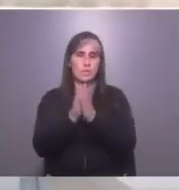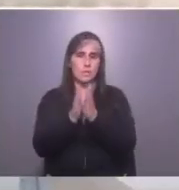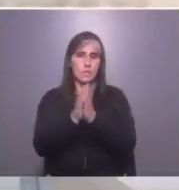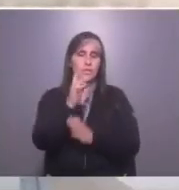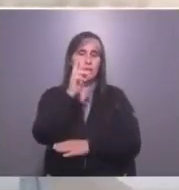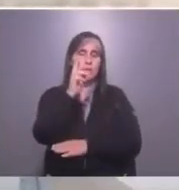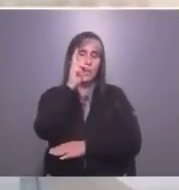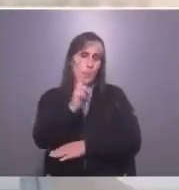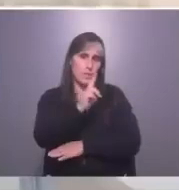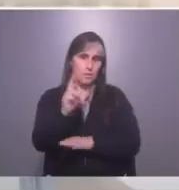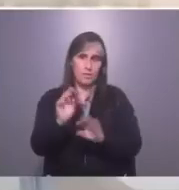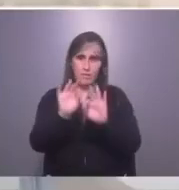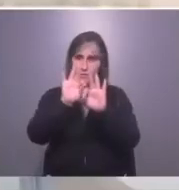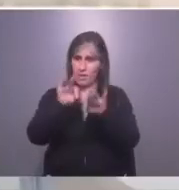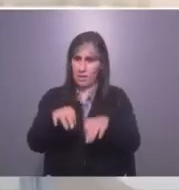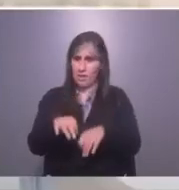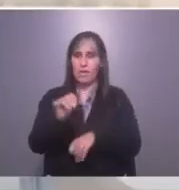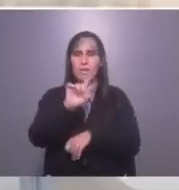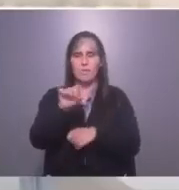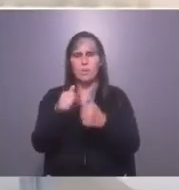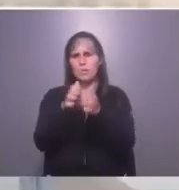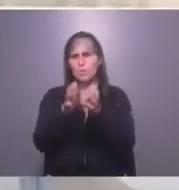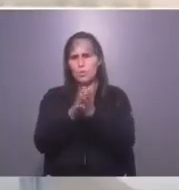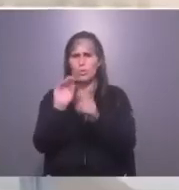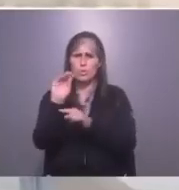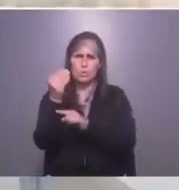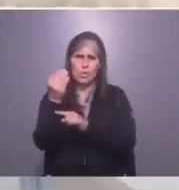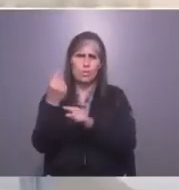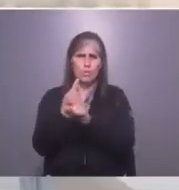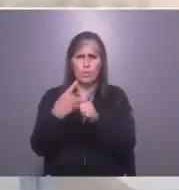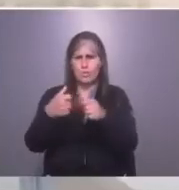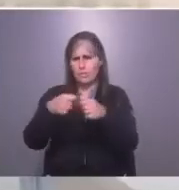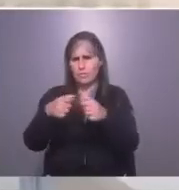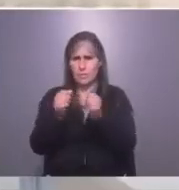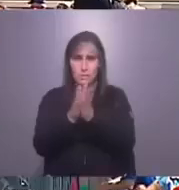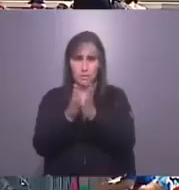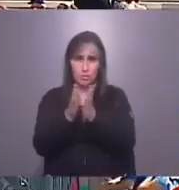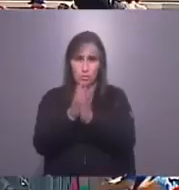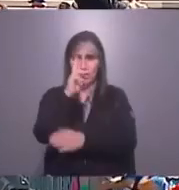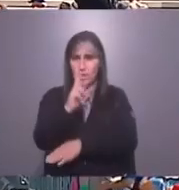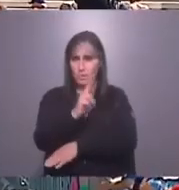final, bense também todos os objetos religiosos que tendes convosco.